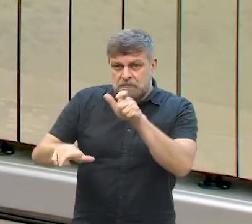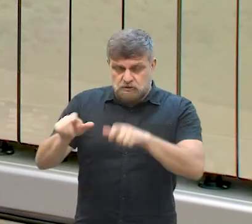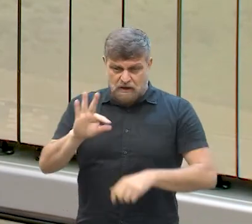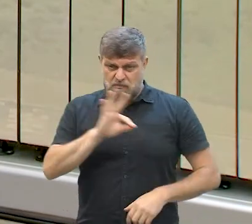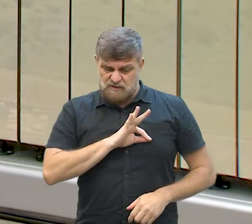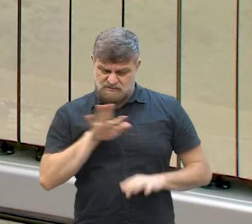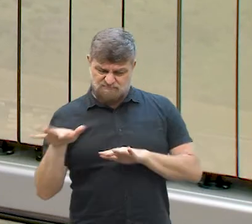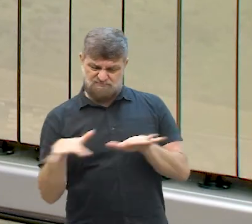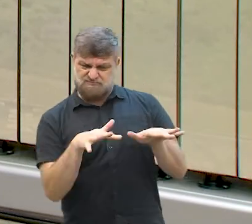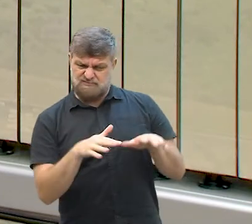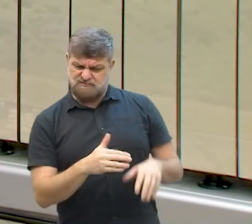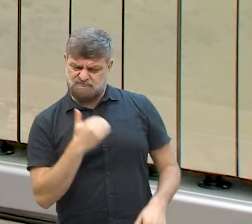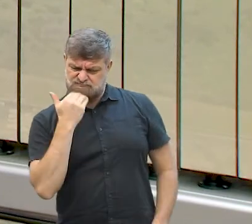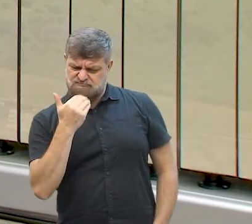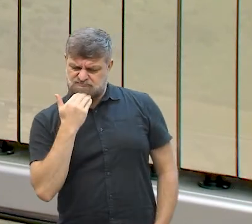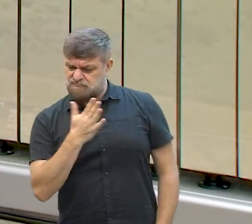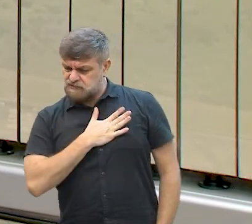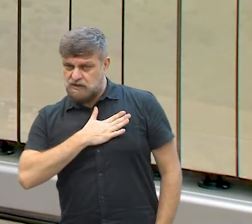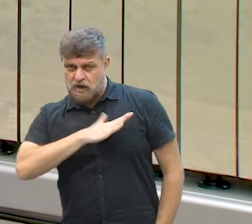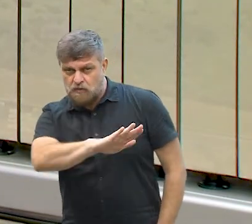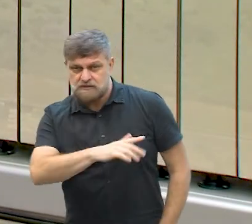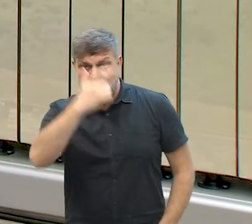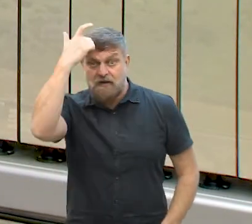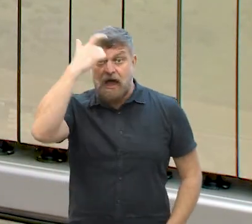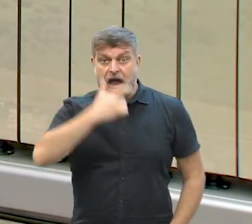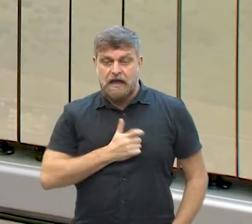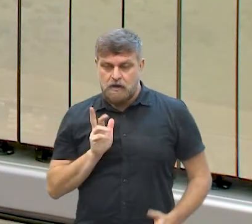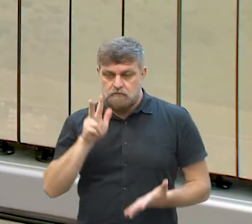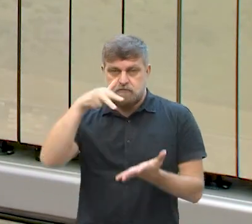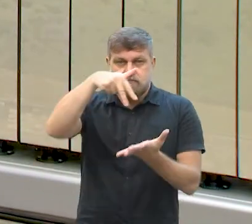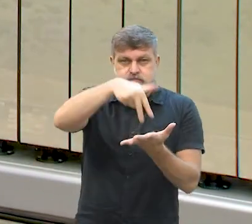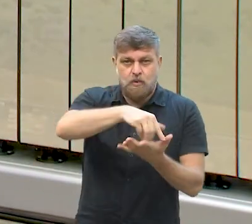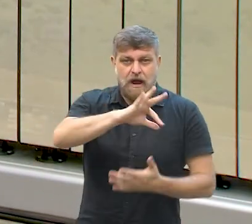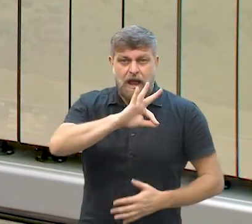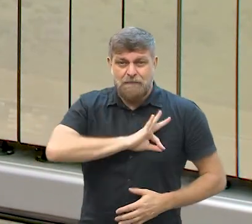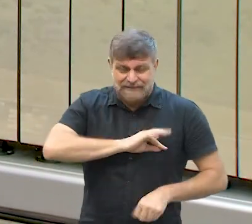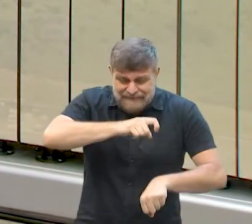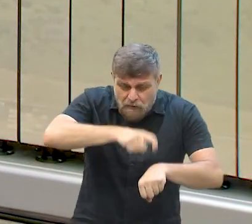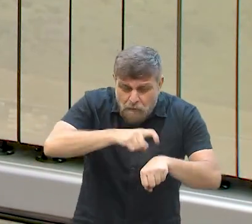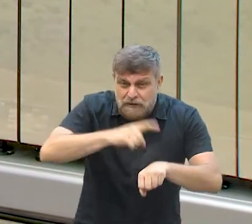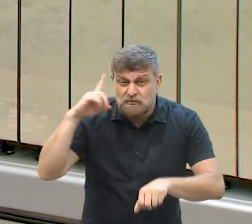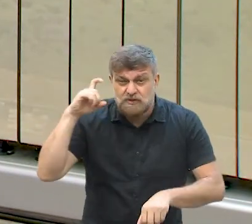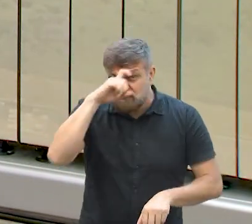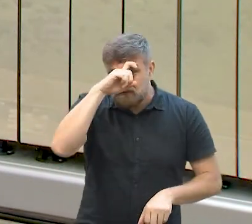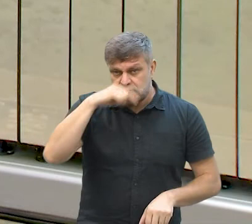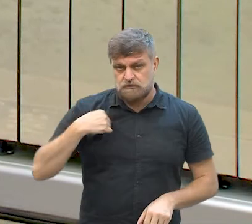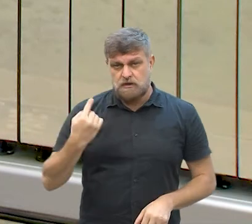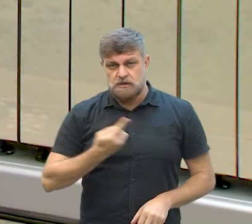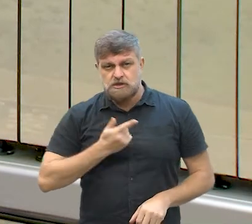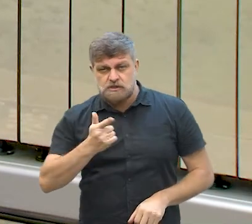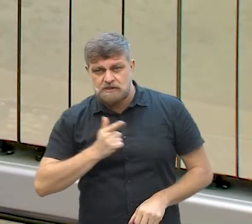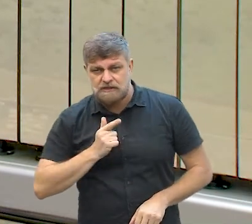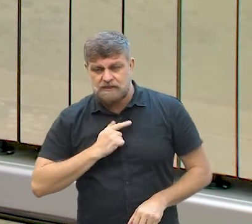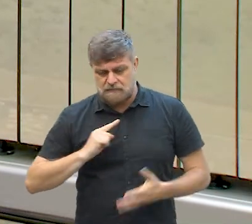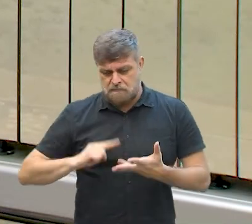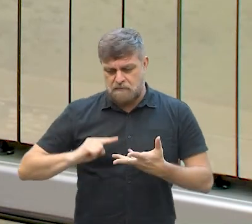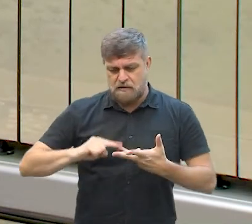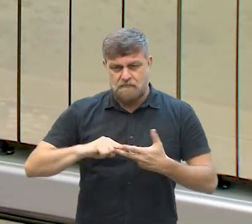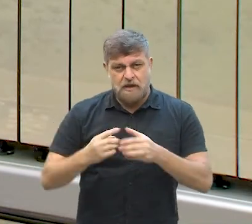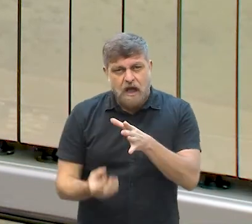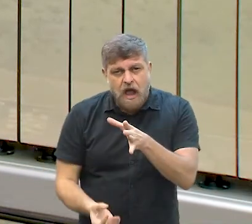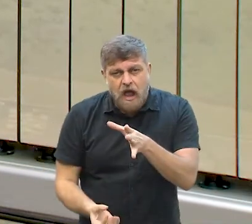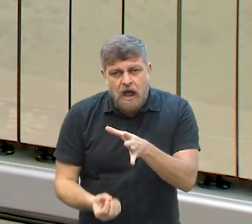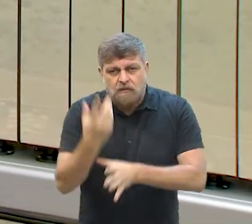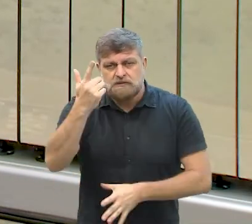onde as pessoas não gostavam da polícia. Eu entrei na polícia num momento difícil, onde nós tivemos